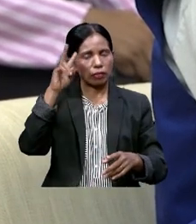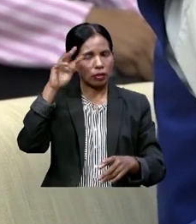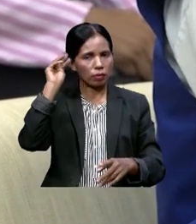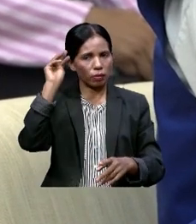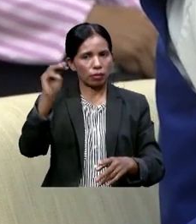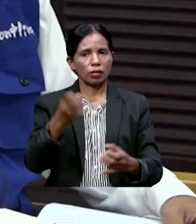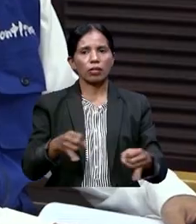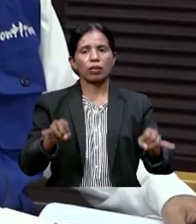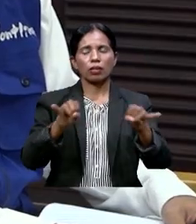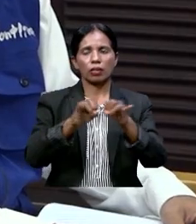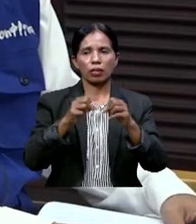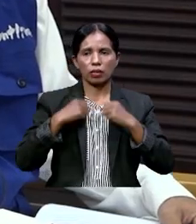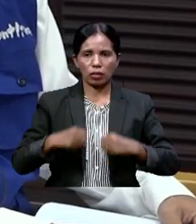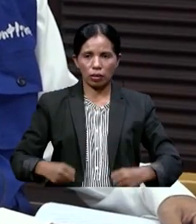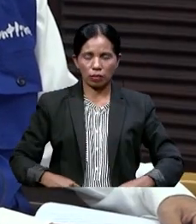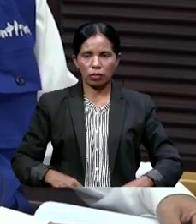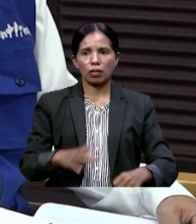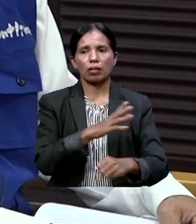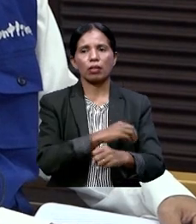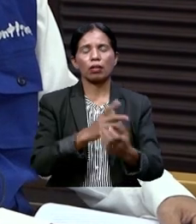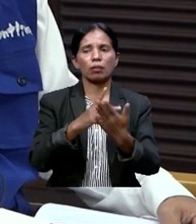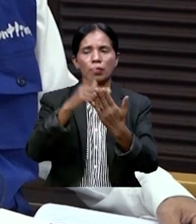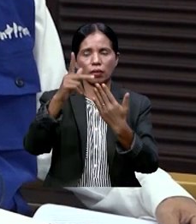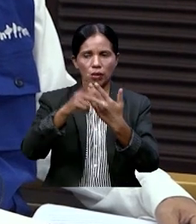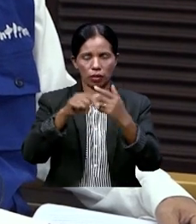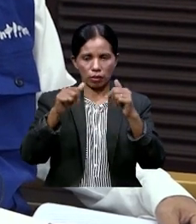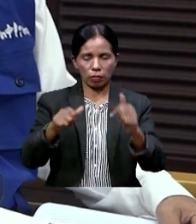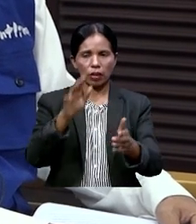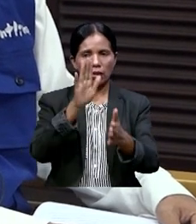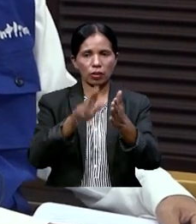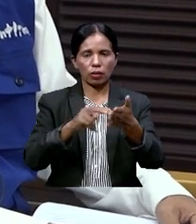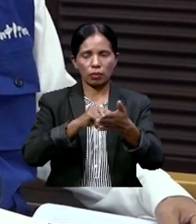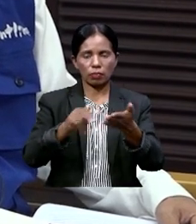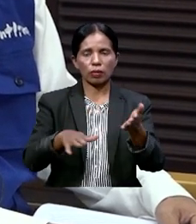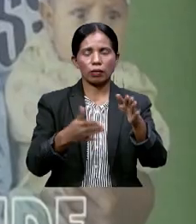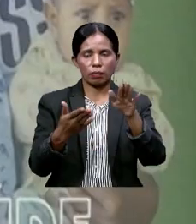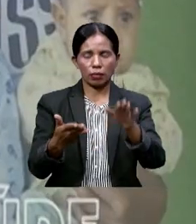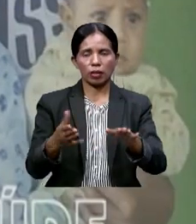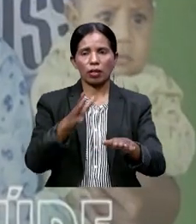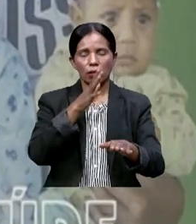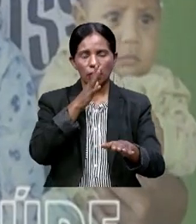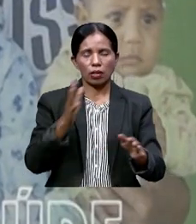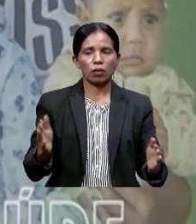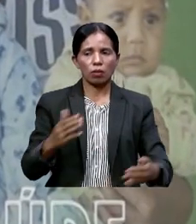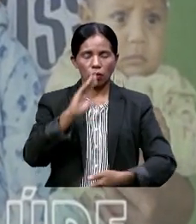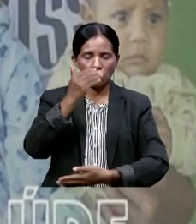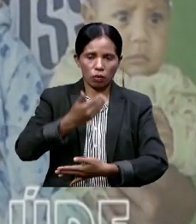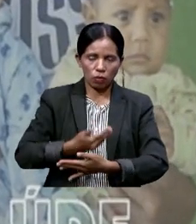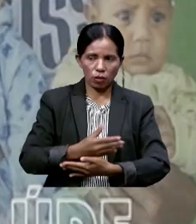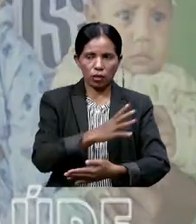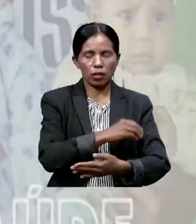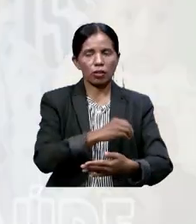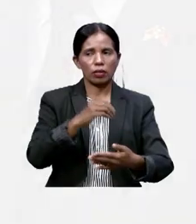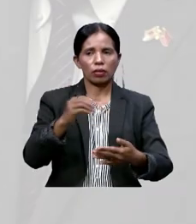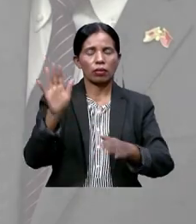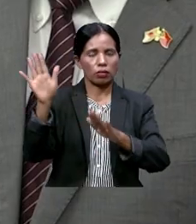fortalecimento institucional saúde espera o programa ne bele reduz número mortalidade ina noan iha área rural sira.